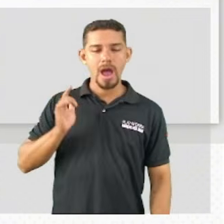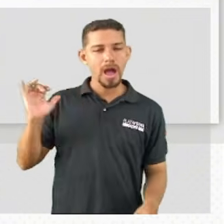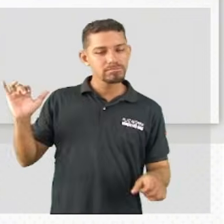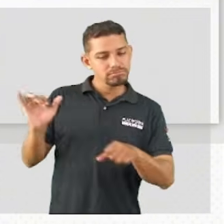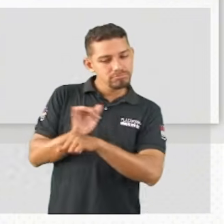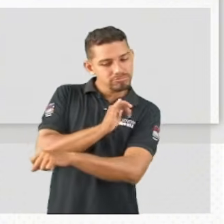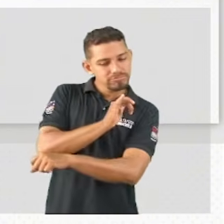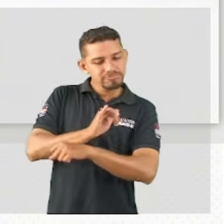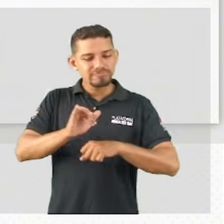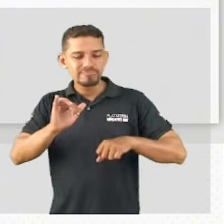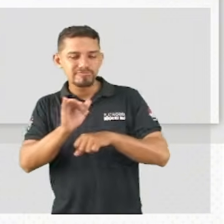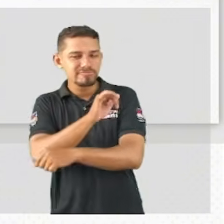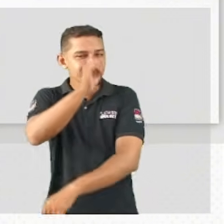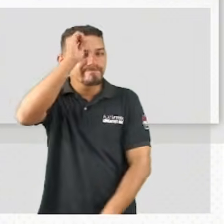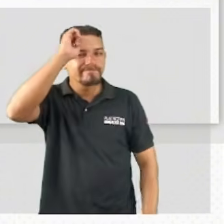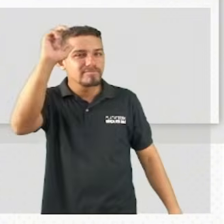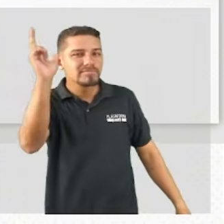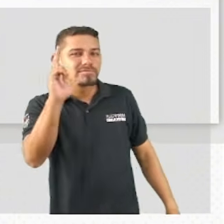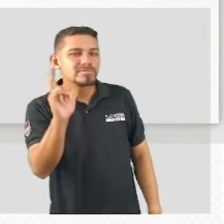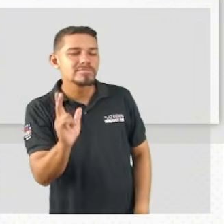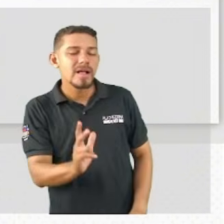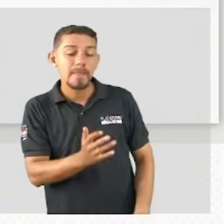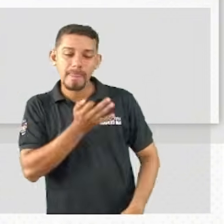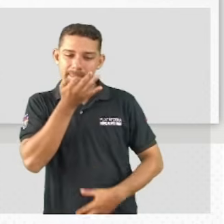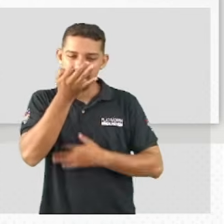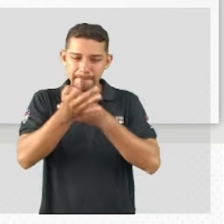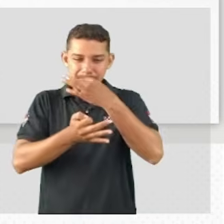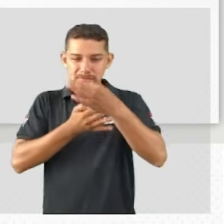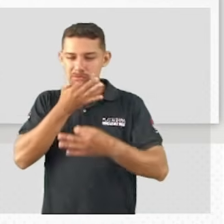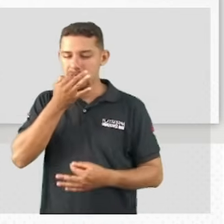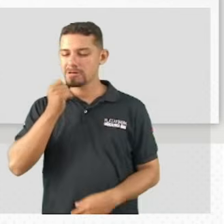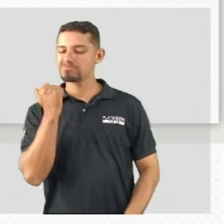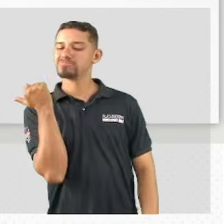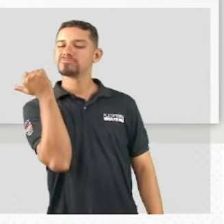estratégias para poder argumentar e com isso alcançar o